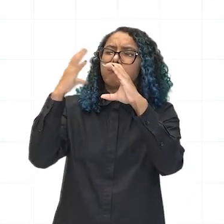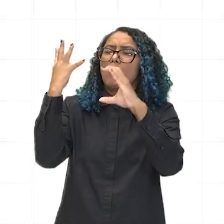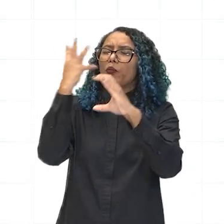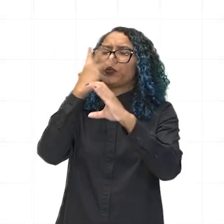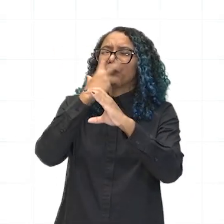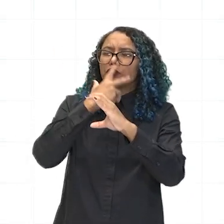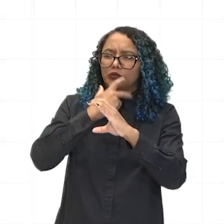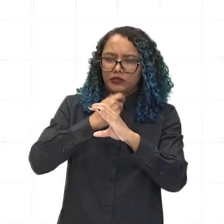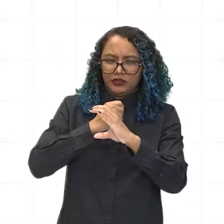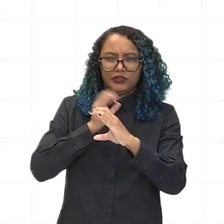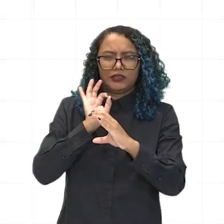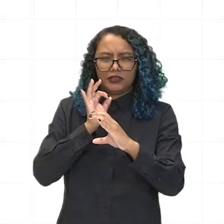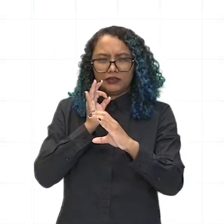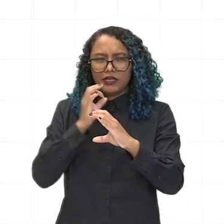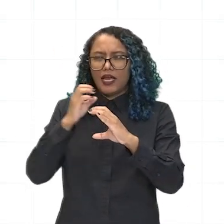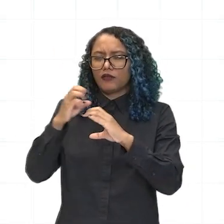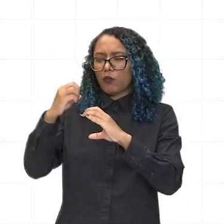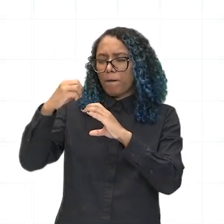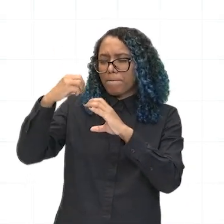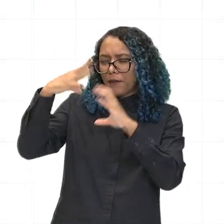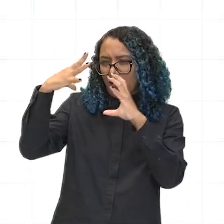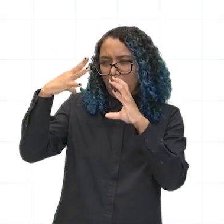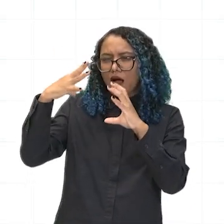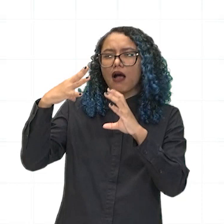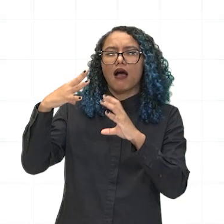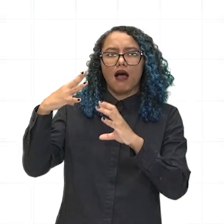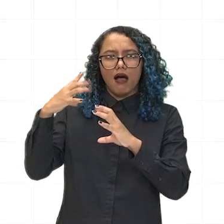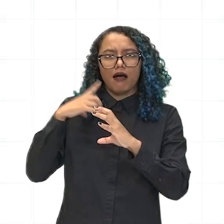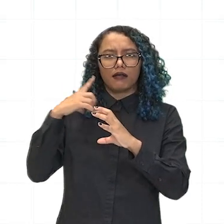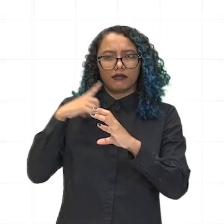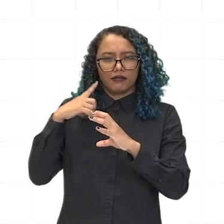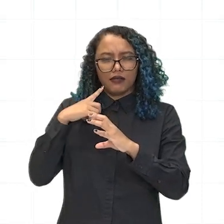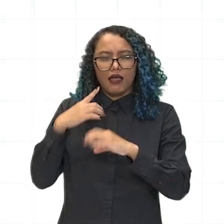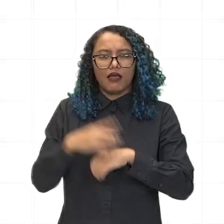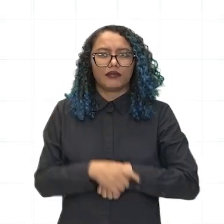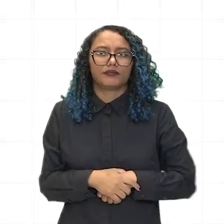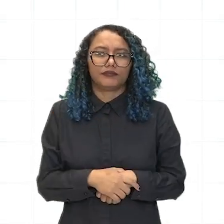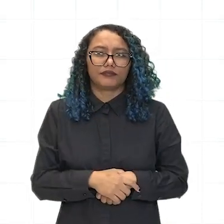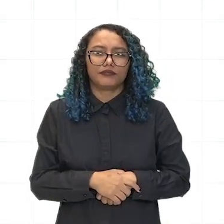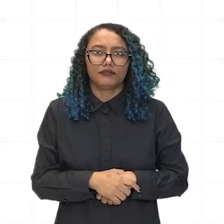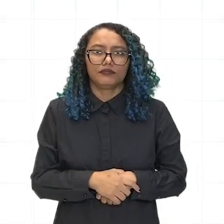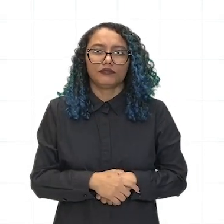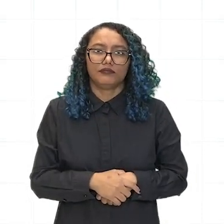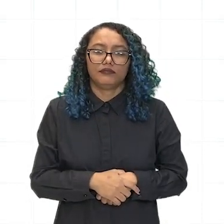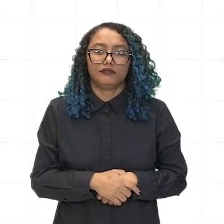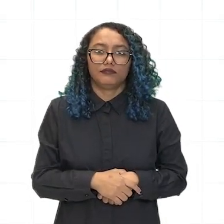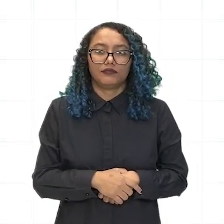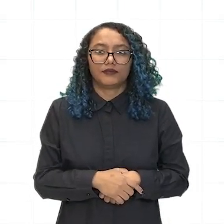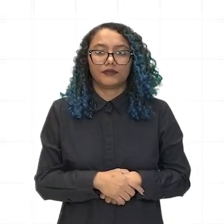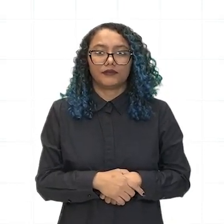cheia, bonita, né, iluminada, né? Então, você tem ali